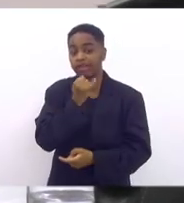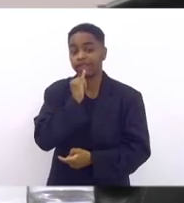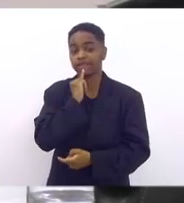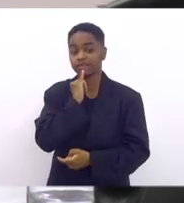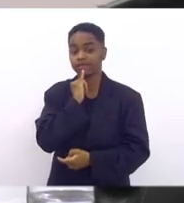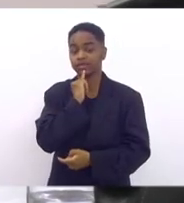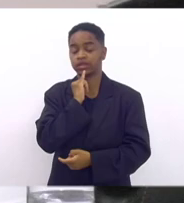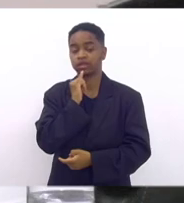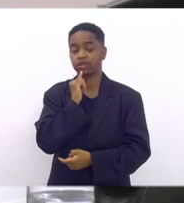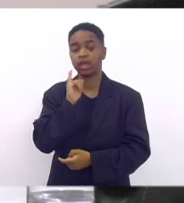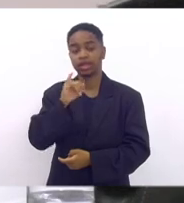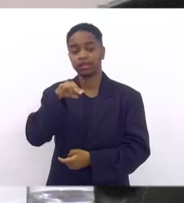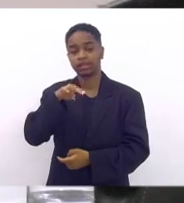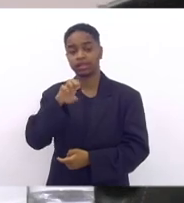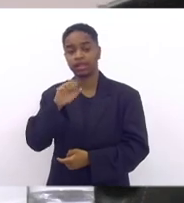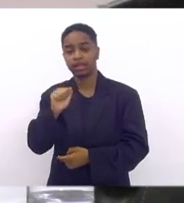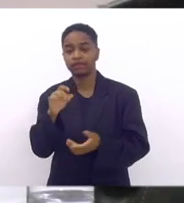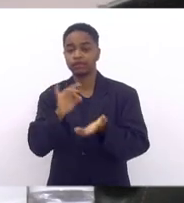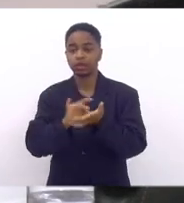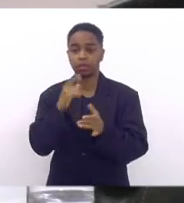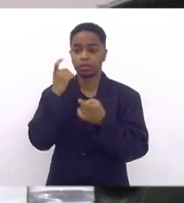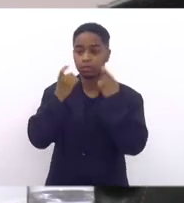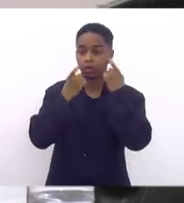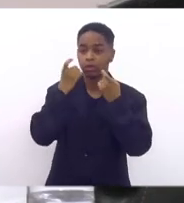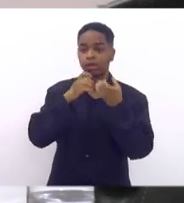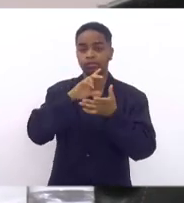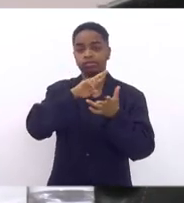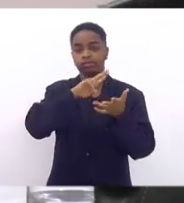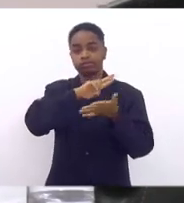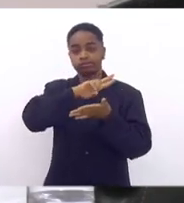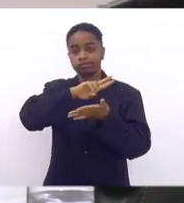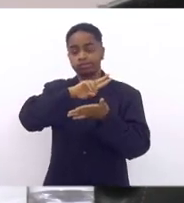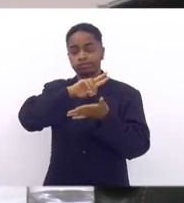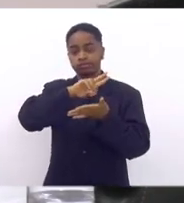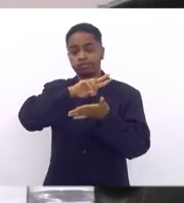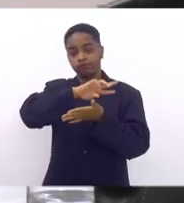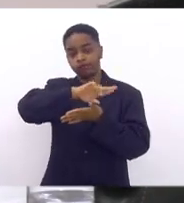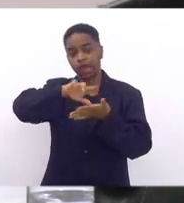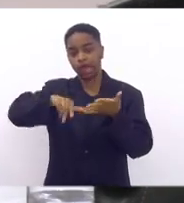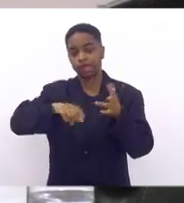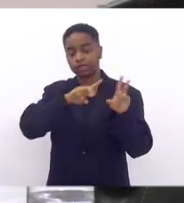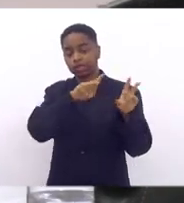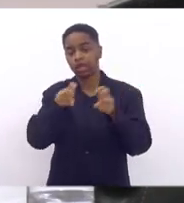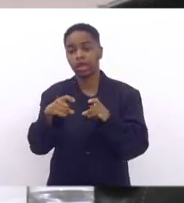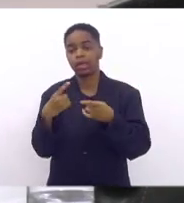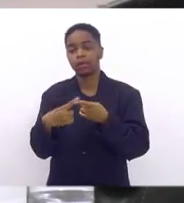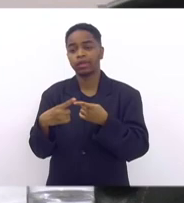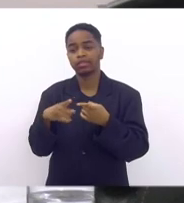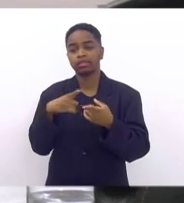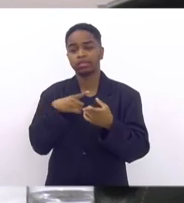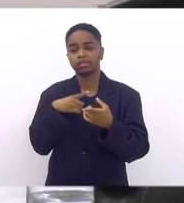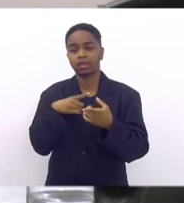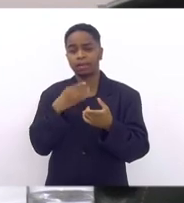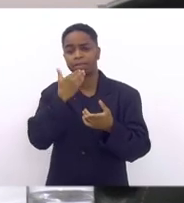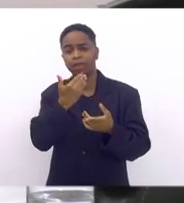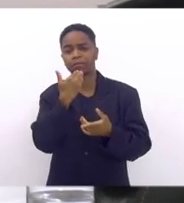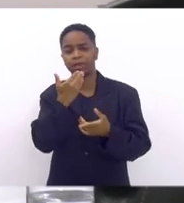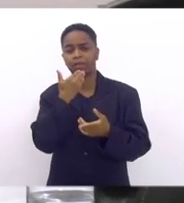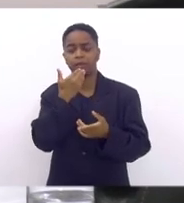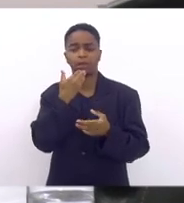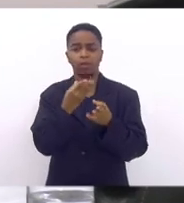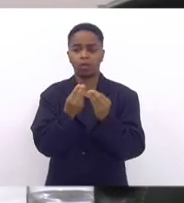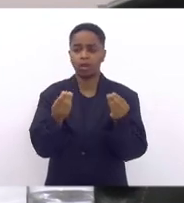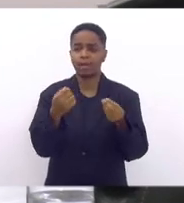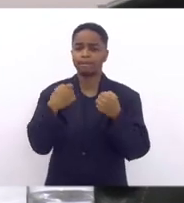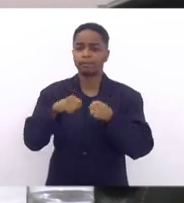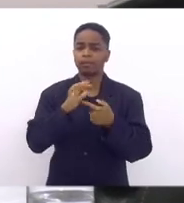iné tá preocupado com tantas questões aí eu vou dar a mão a pom atório que o Felipe falou que pro cara cons empreendimento tem que ter não sei quantas solicitações Tem que